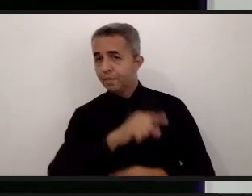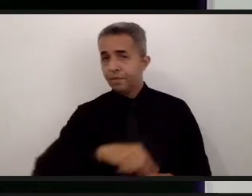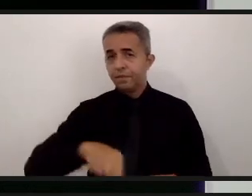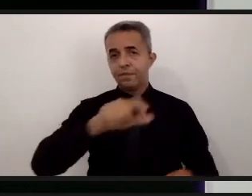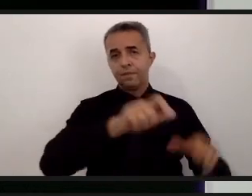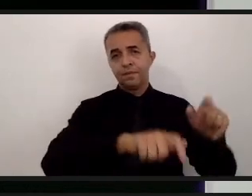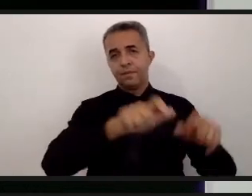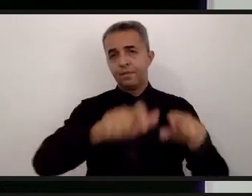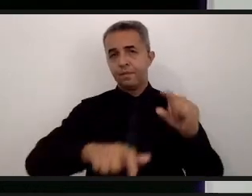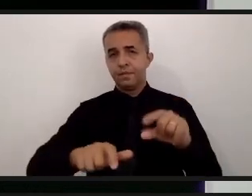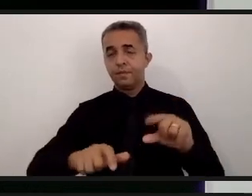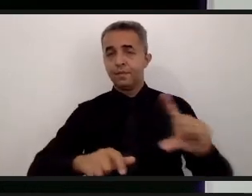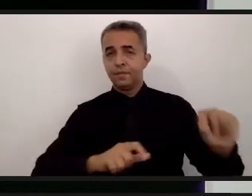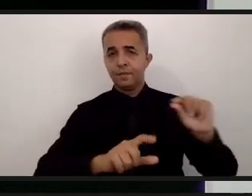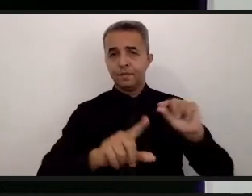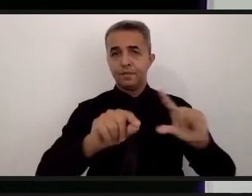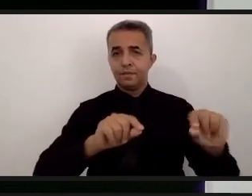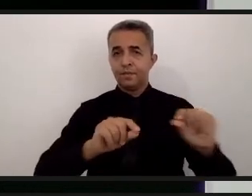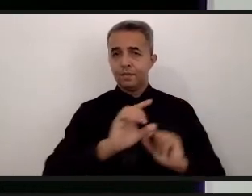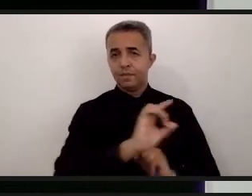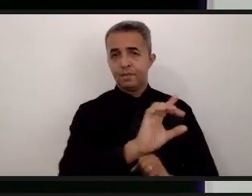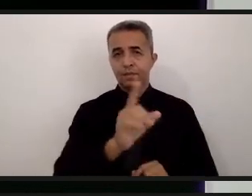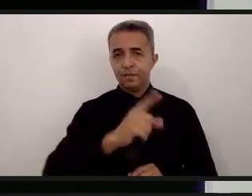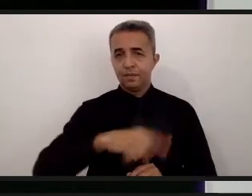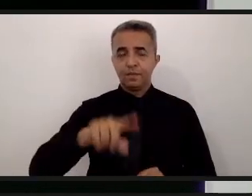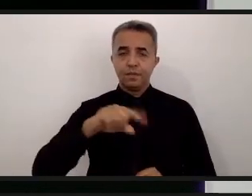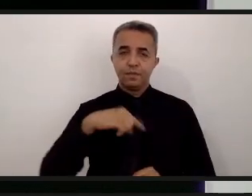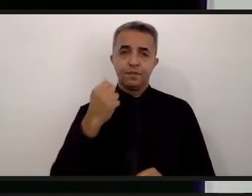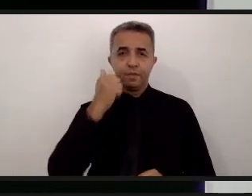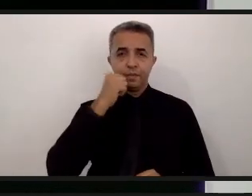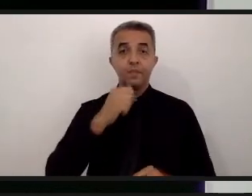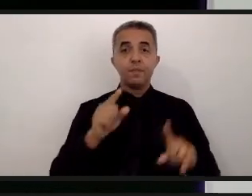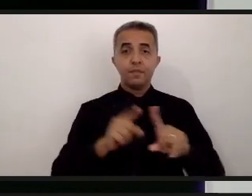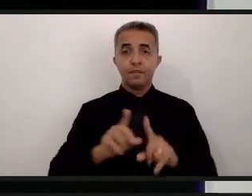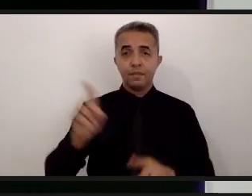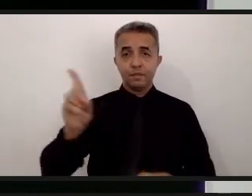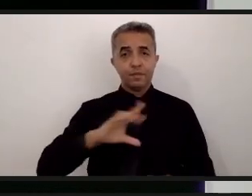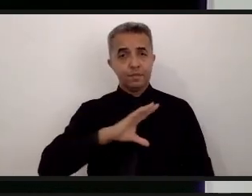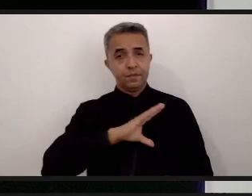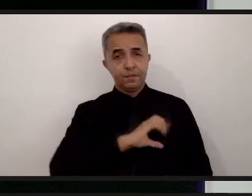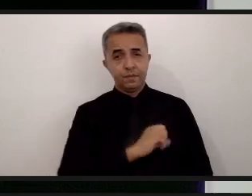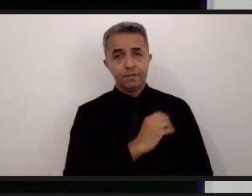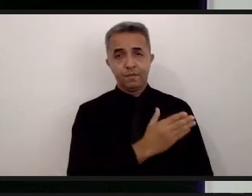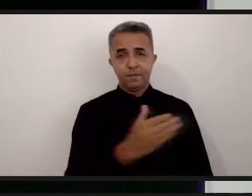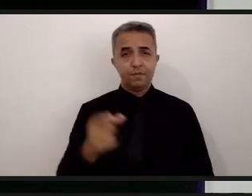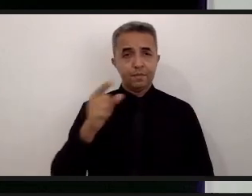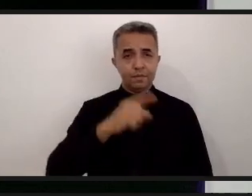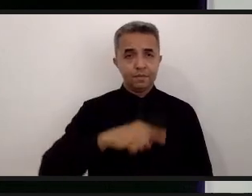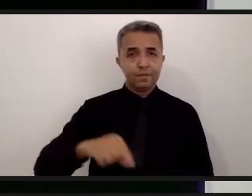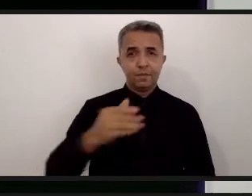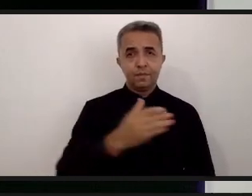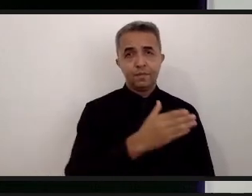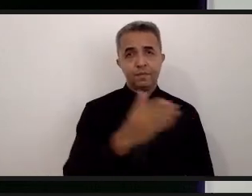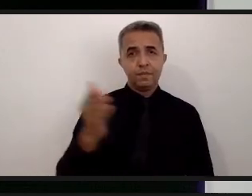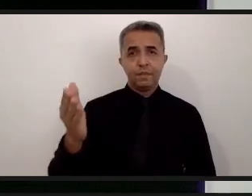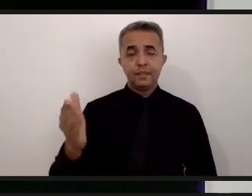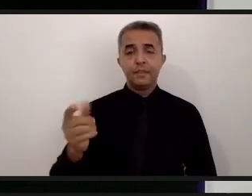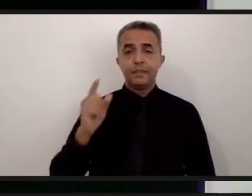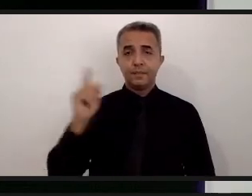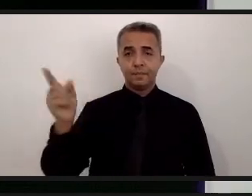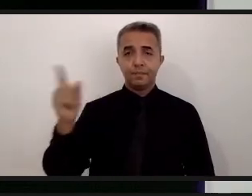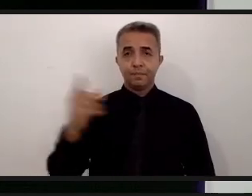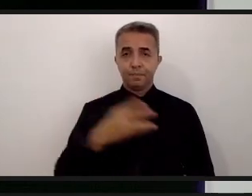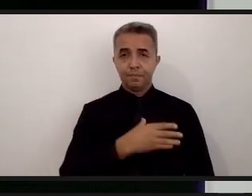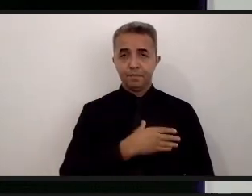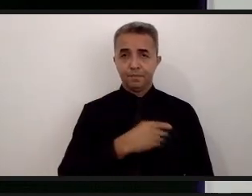separou. E, além de nos separar, Ele nos amou. Um amor tão incrível que Ele foi capaz de entregar o Filho